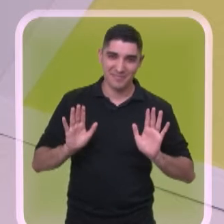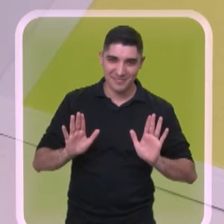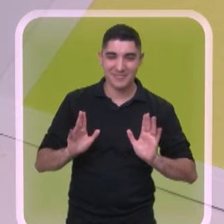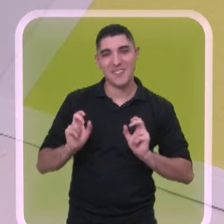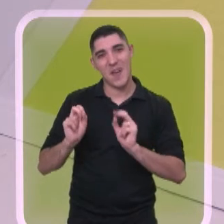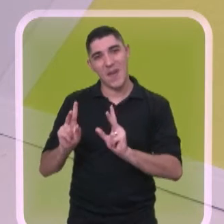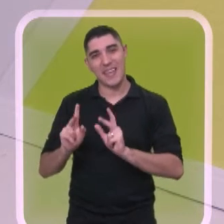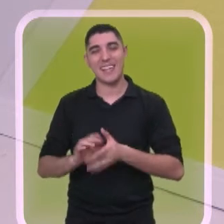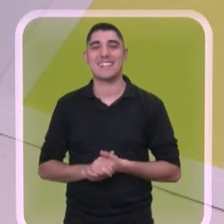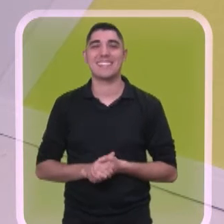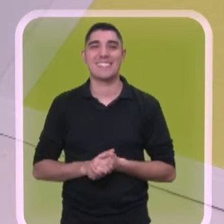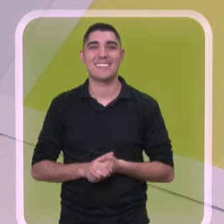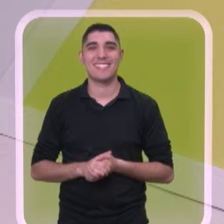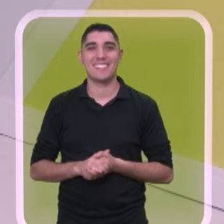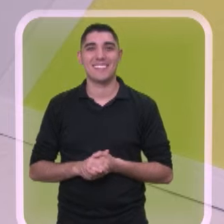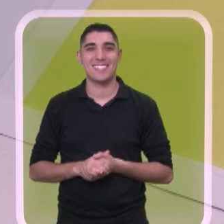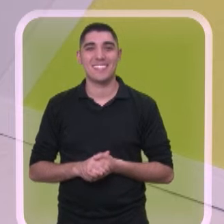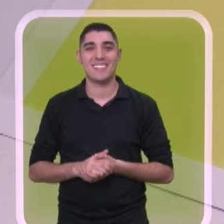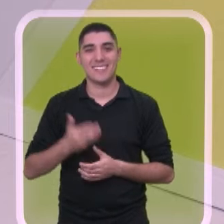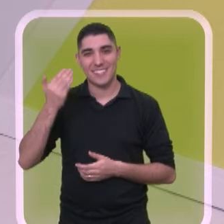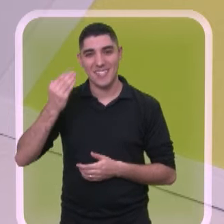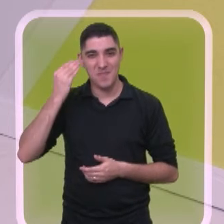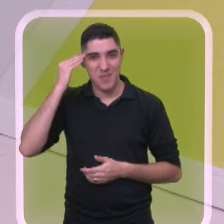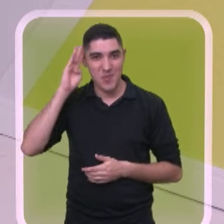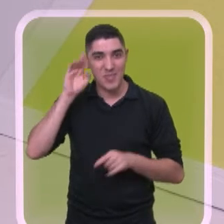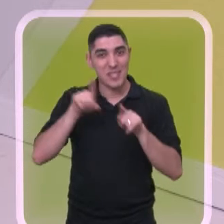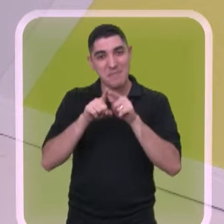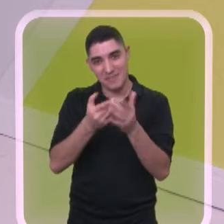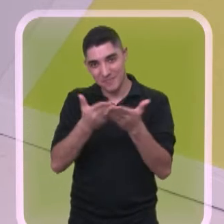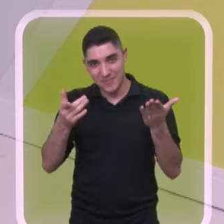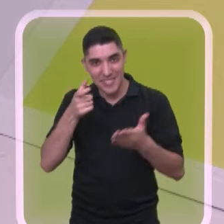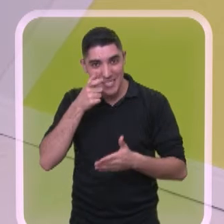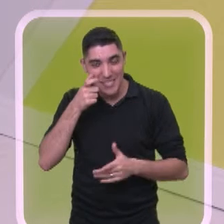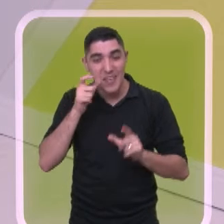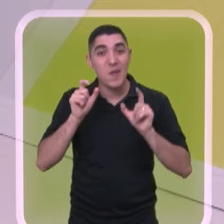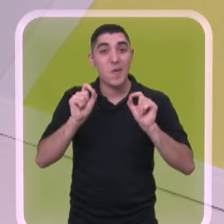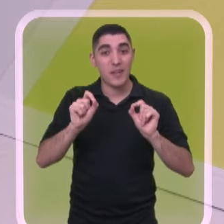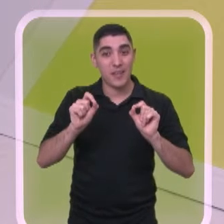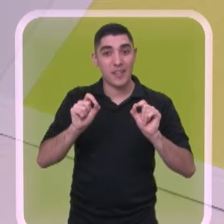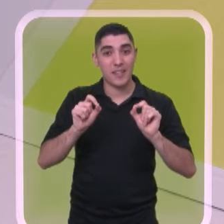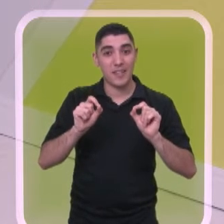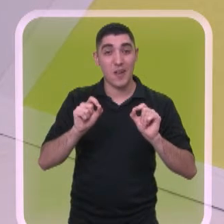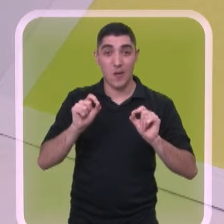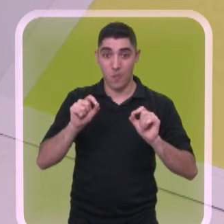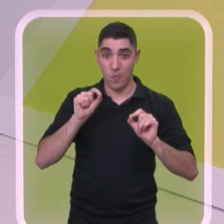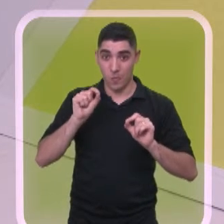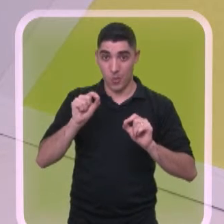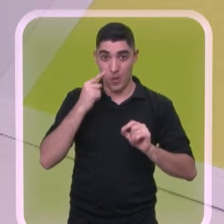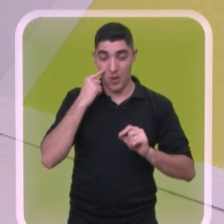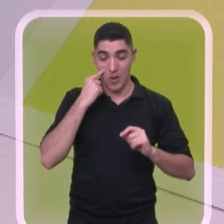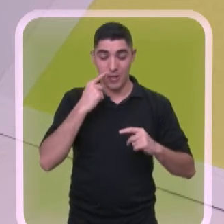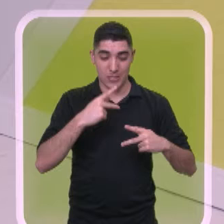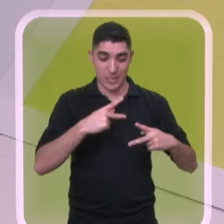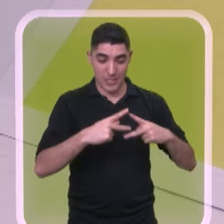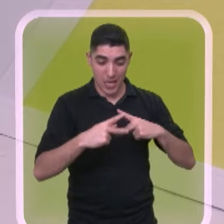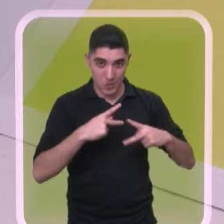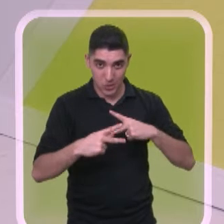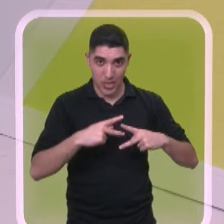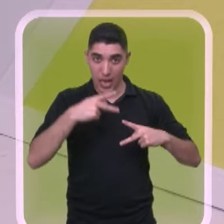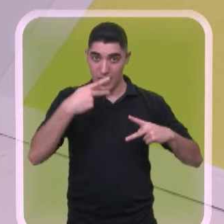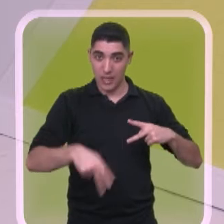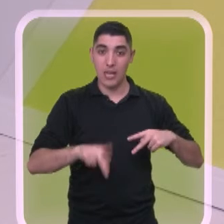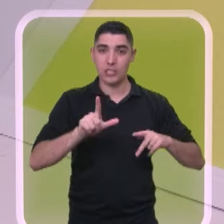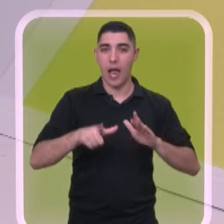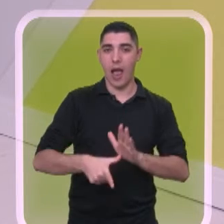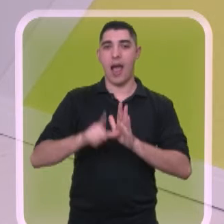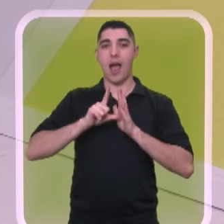Muito bem. O detalhe é o seguinte, Brunão e todos que estão acompanhando, São José dos Campos garantiu